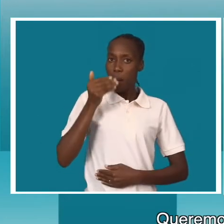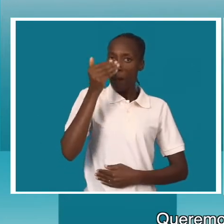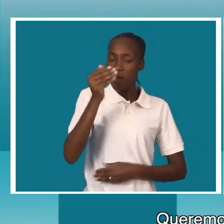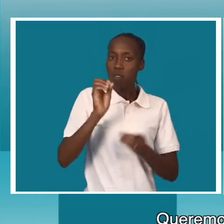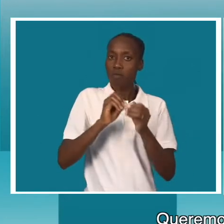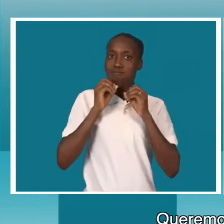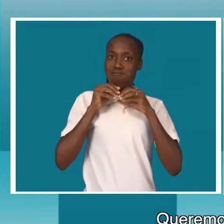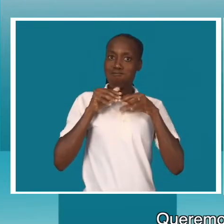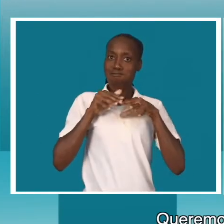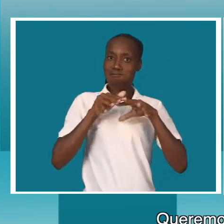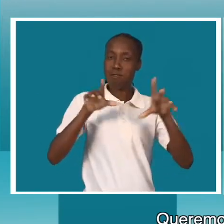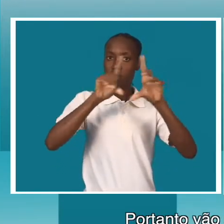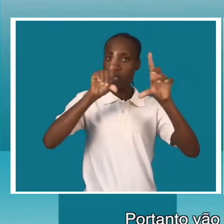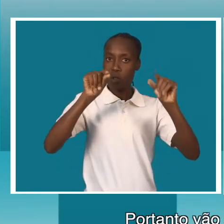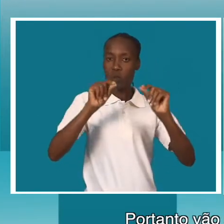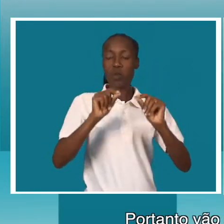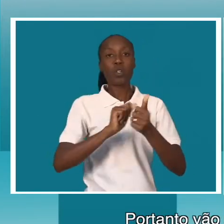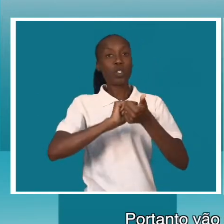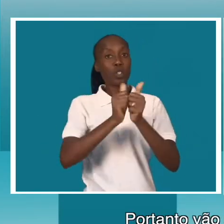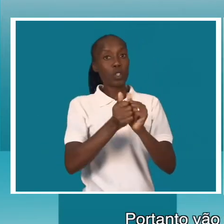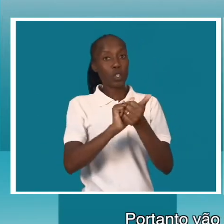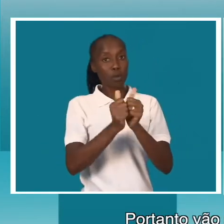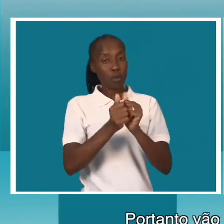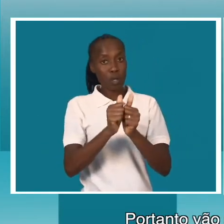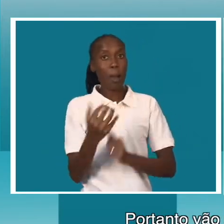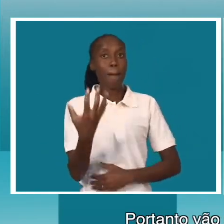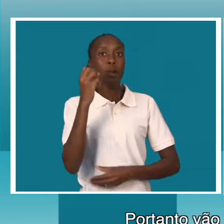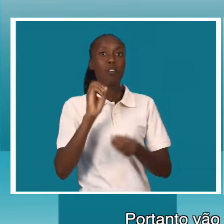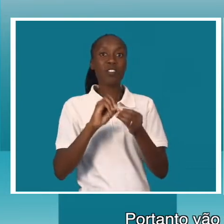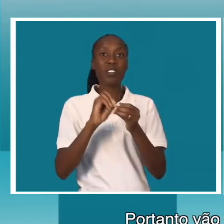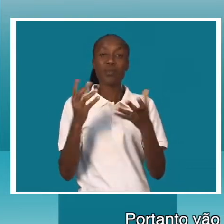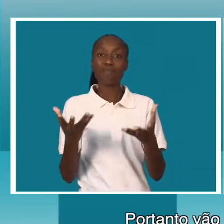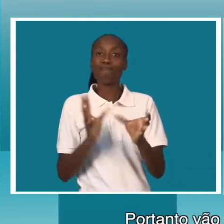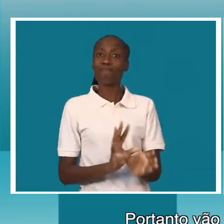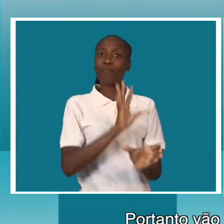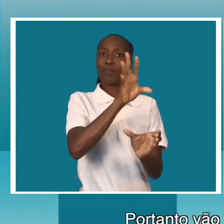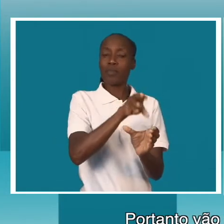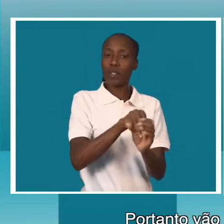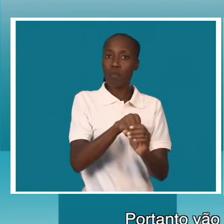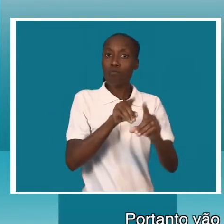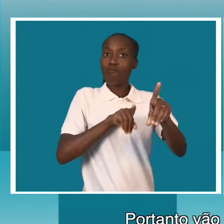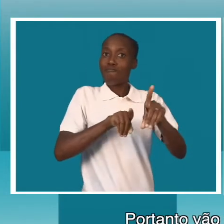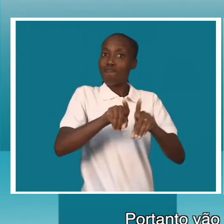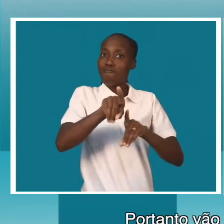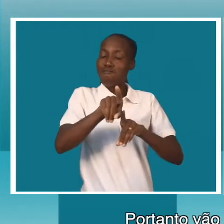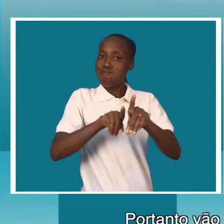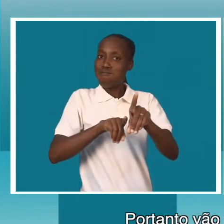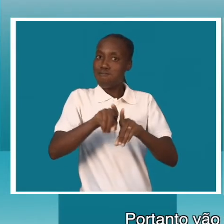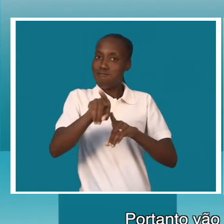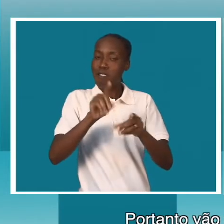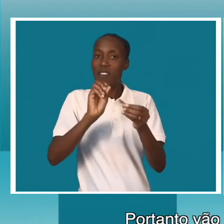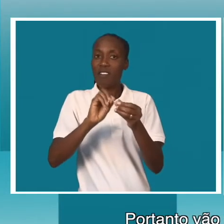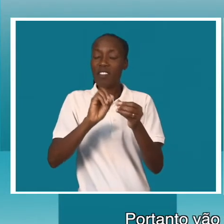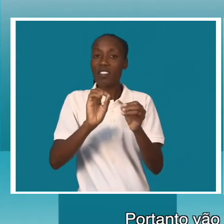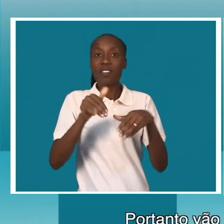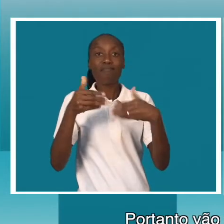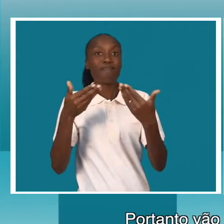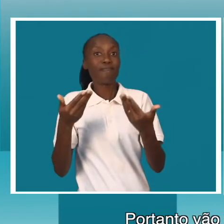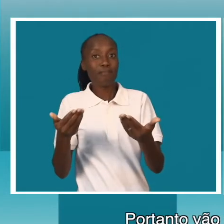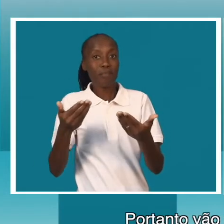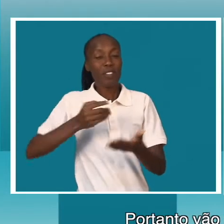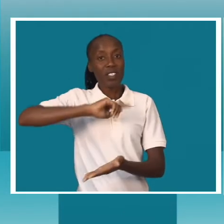o leque de atividades desportivas que vão ser inseridas dentro das competições que são realizadas ao nível da